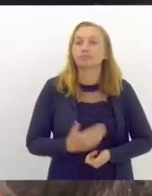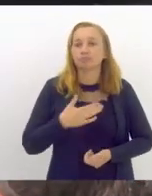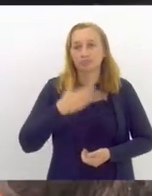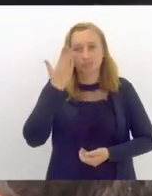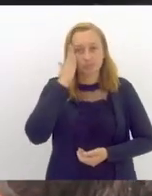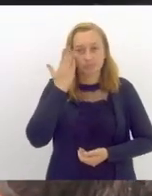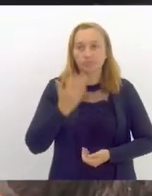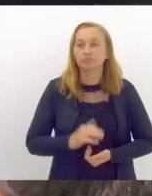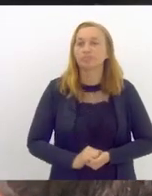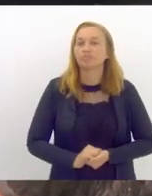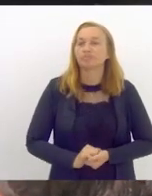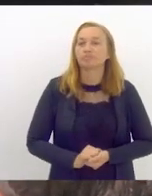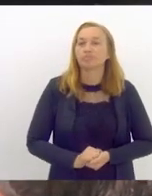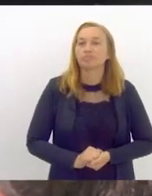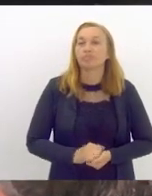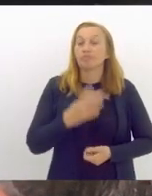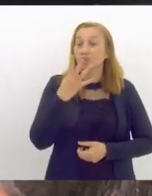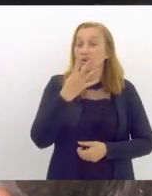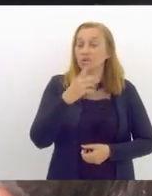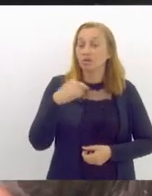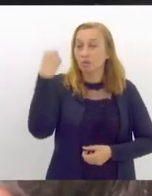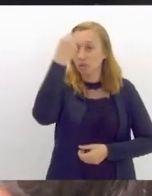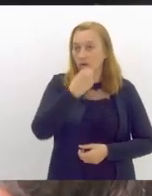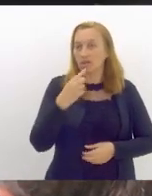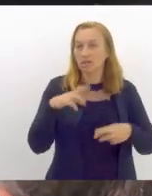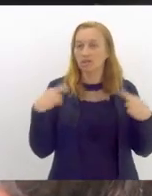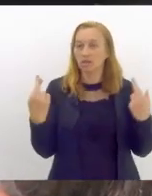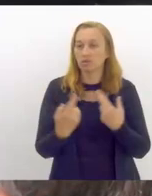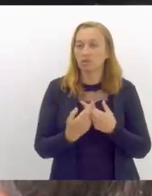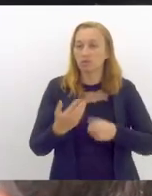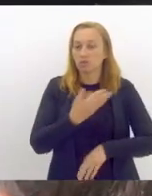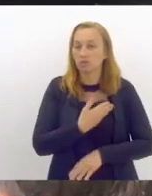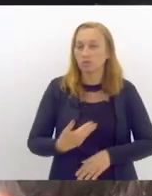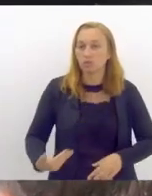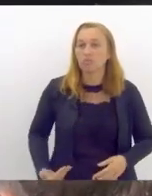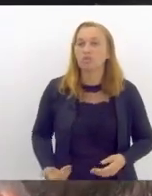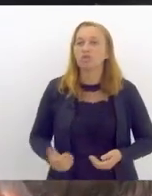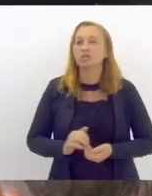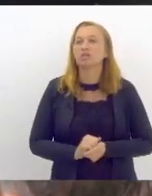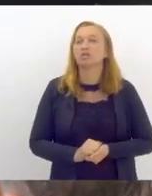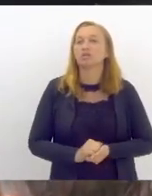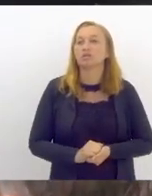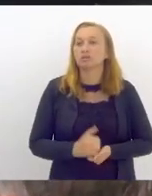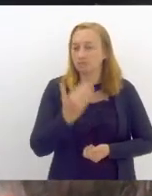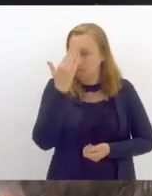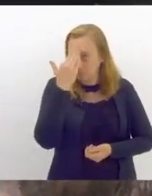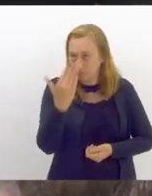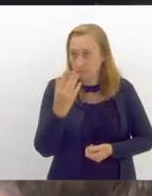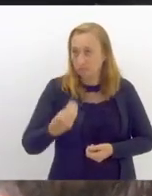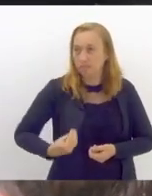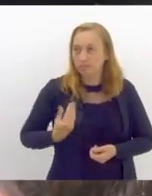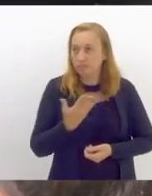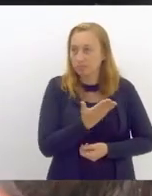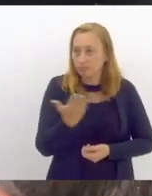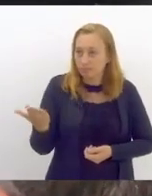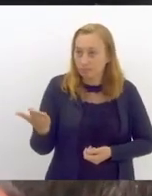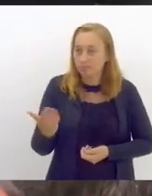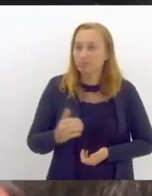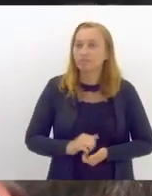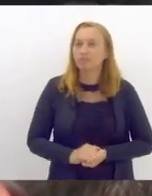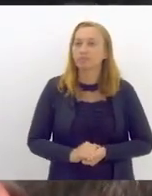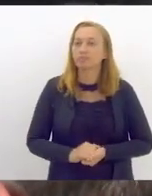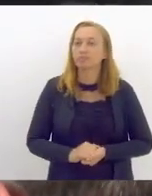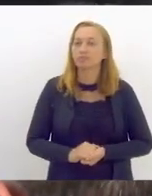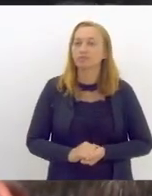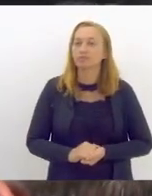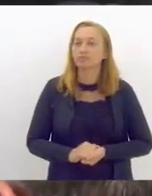minha 4 horas de audiência pública eu agradecendo a presença de todas e